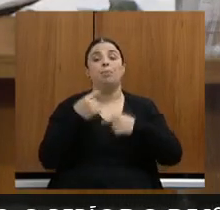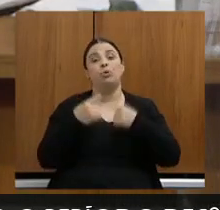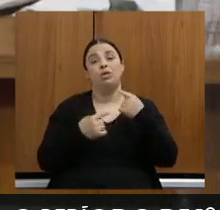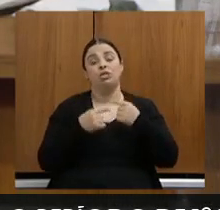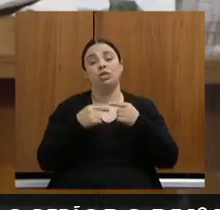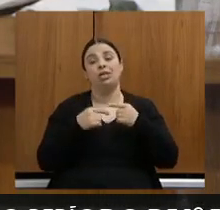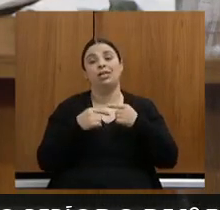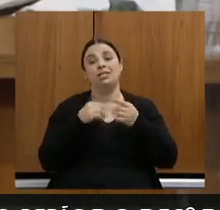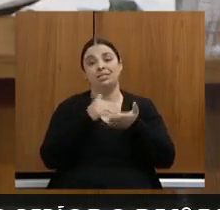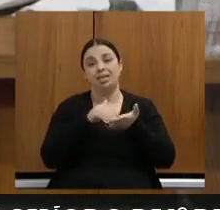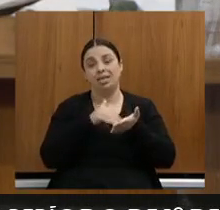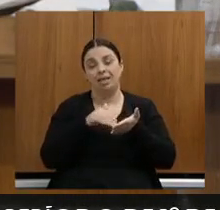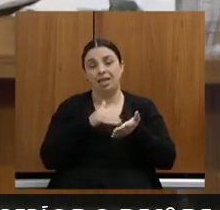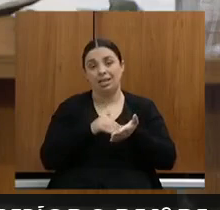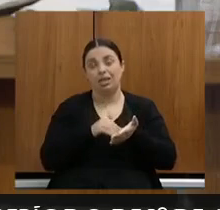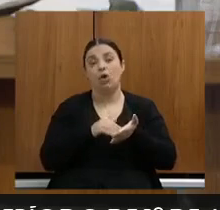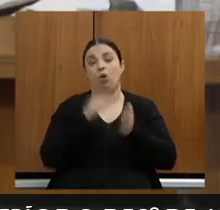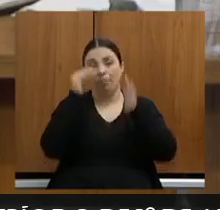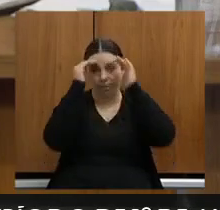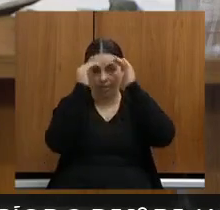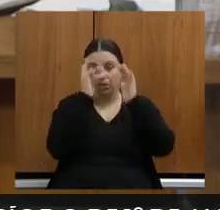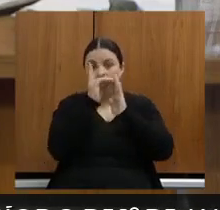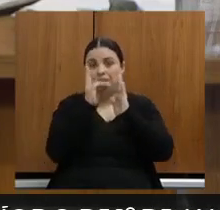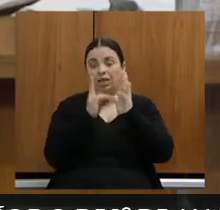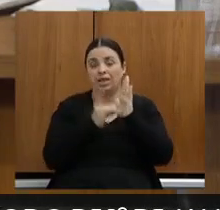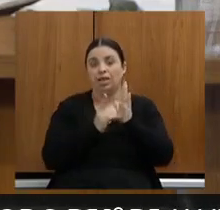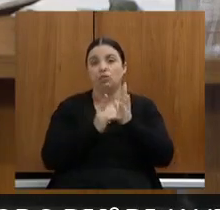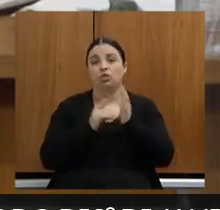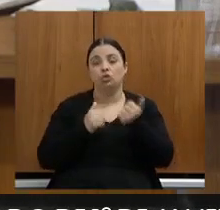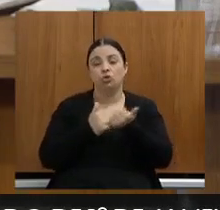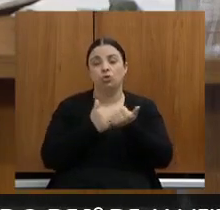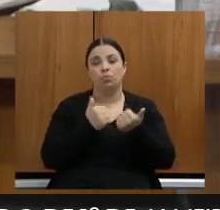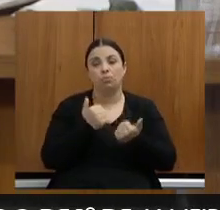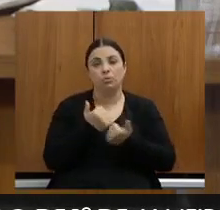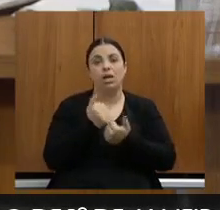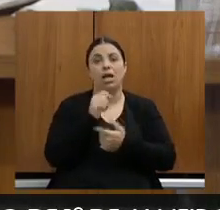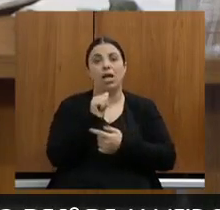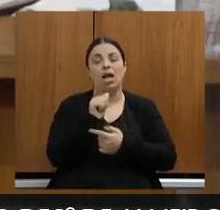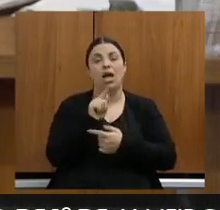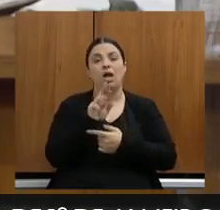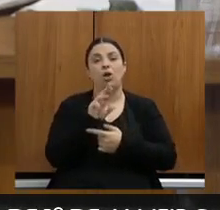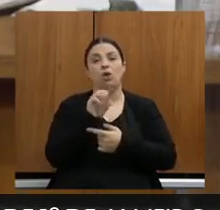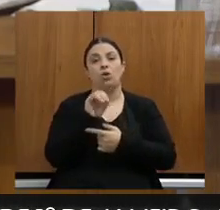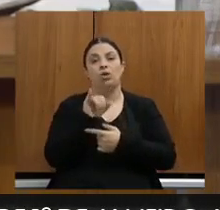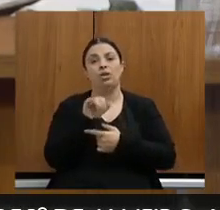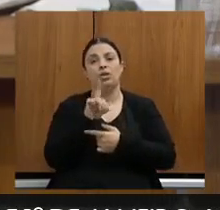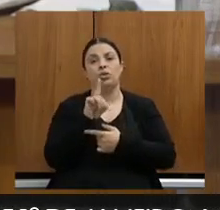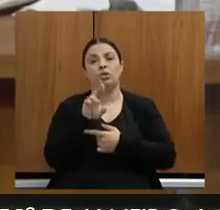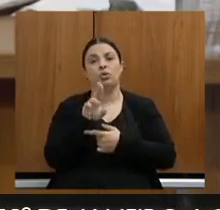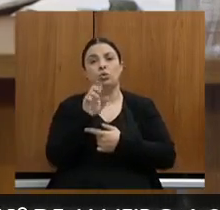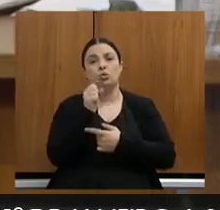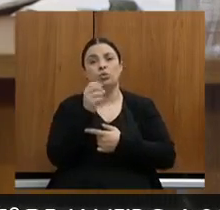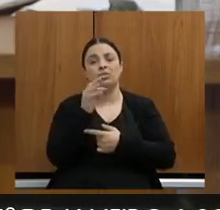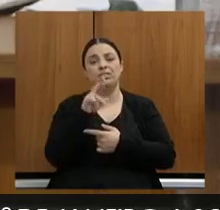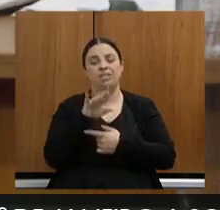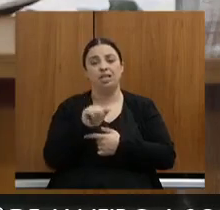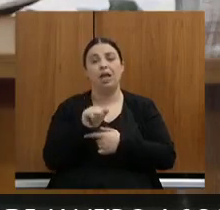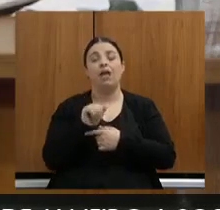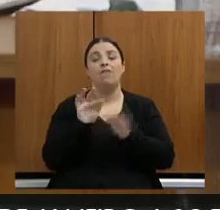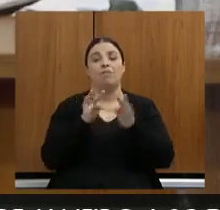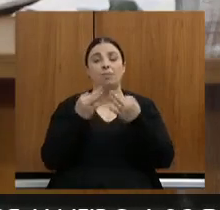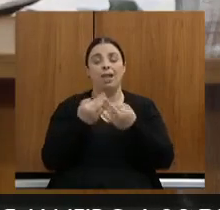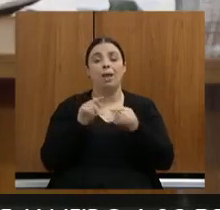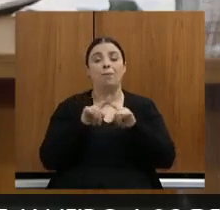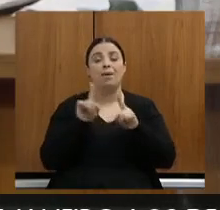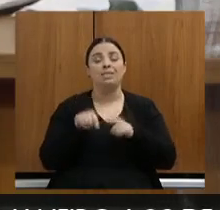secretaria faz finalizando o decreto de cooperativismo e água em duas familiar exatamente para poder trabalhar mas esse trabalho de